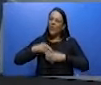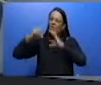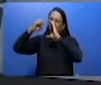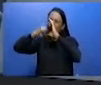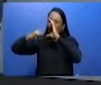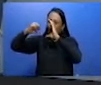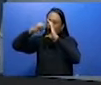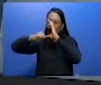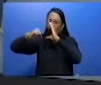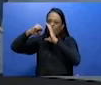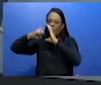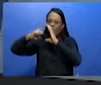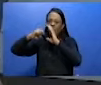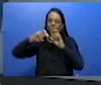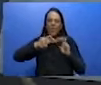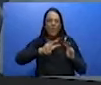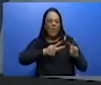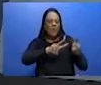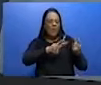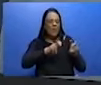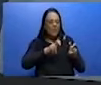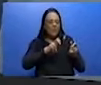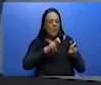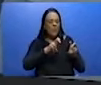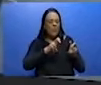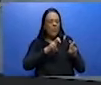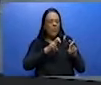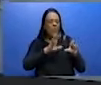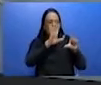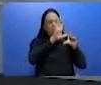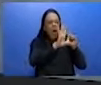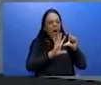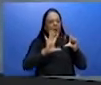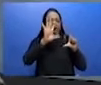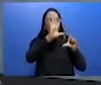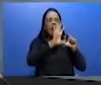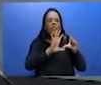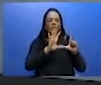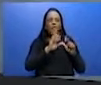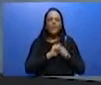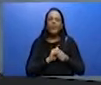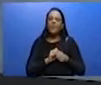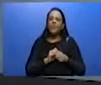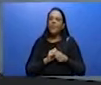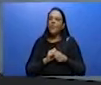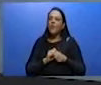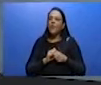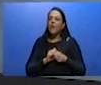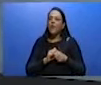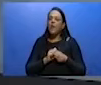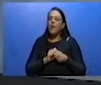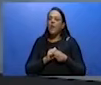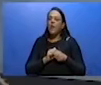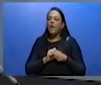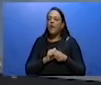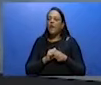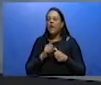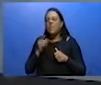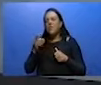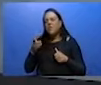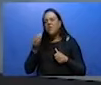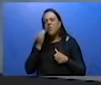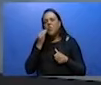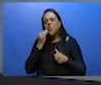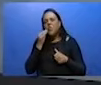que imagens bacanas, gente? Quem tiver a oportunidade de conhecer esses lugares, não tem só lá em Porto